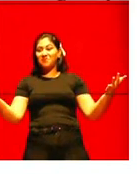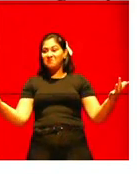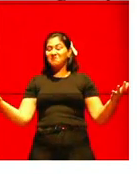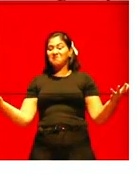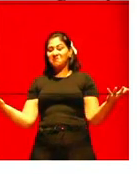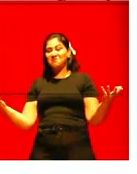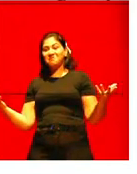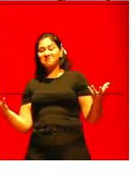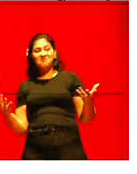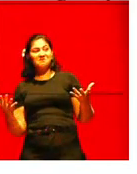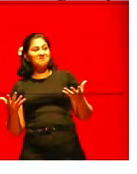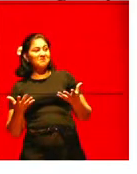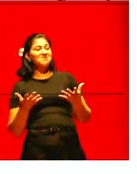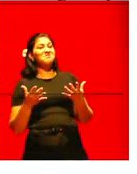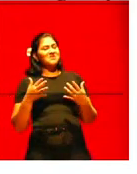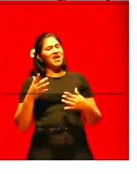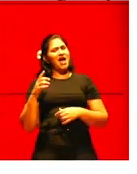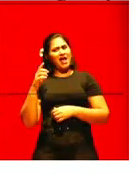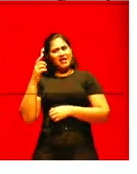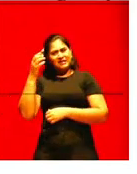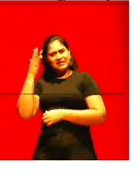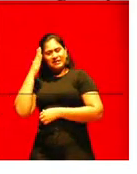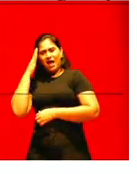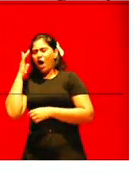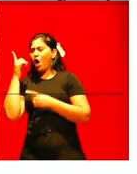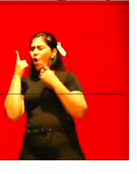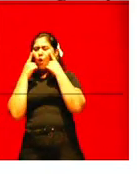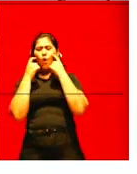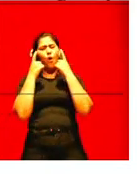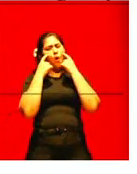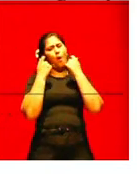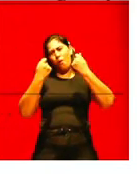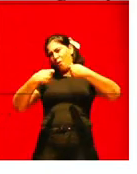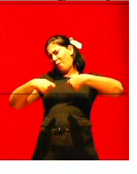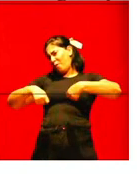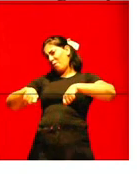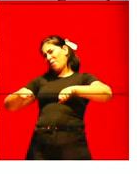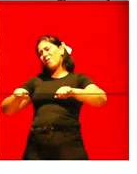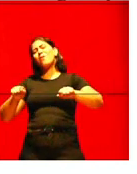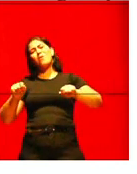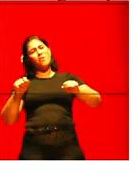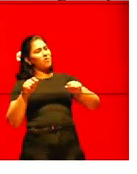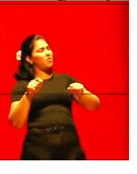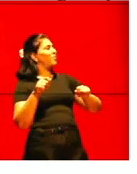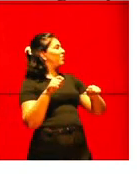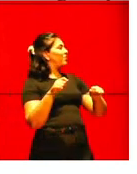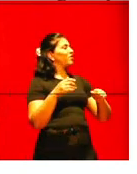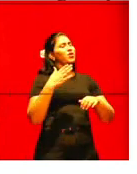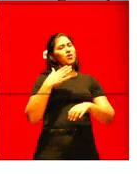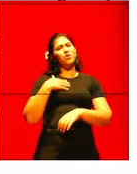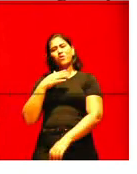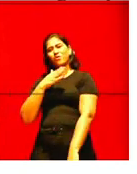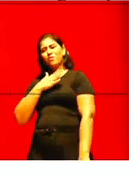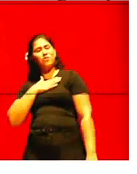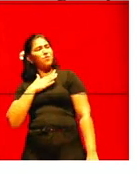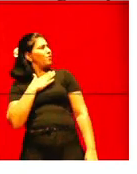plantação, eu te asseguro, não chore não, viu? Que eu voltarei, viu,